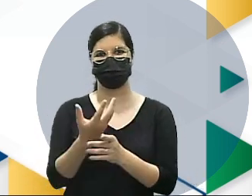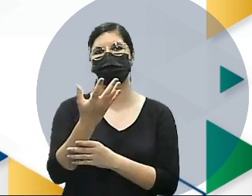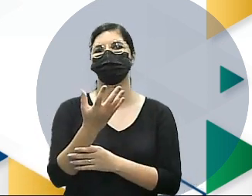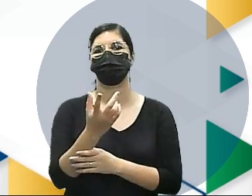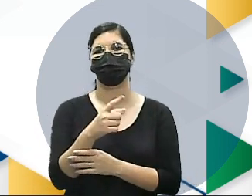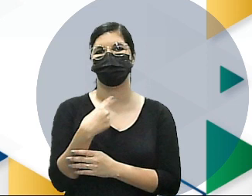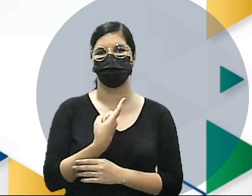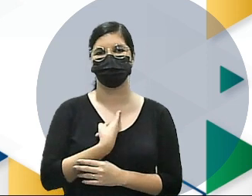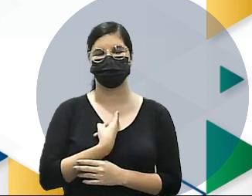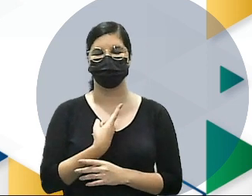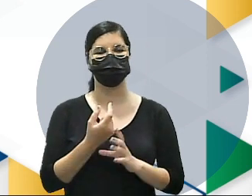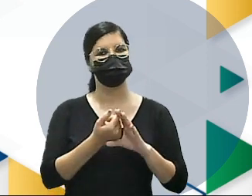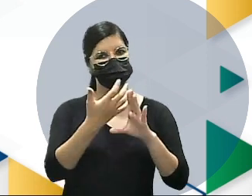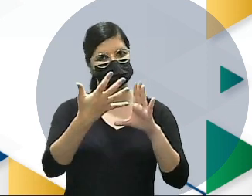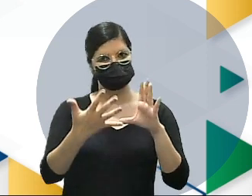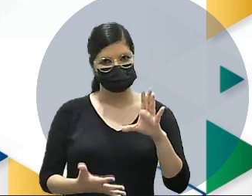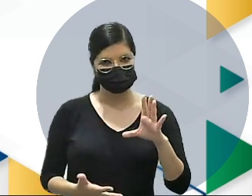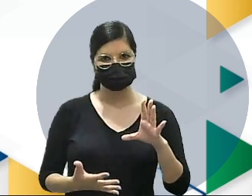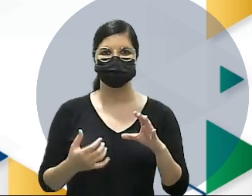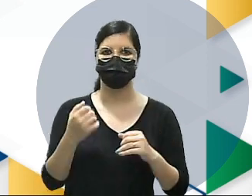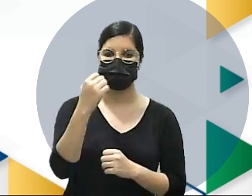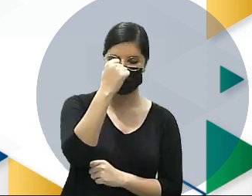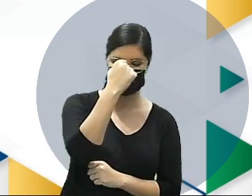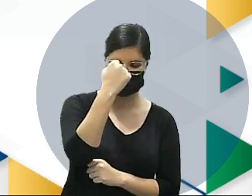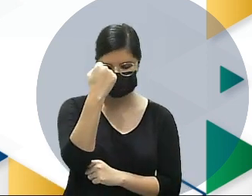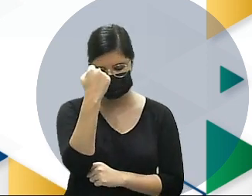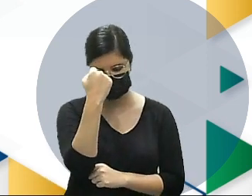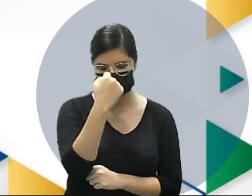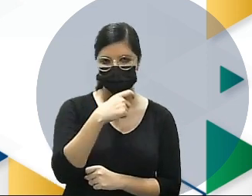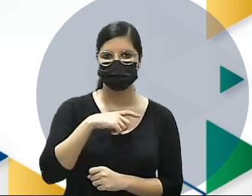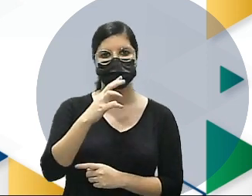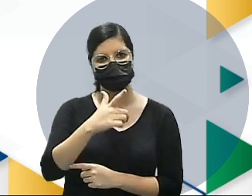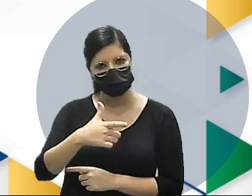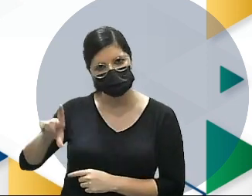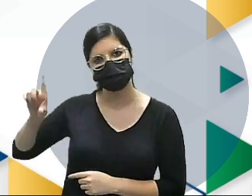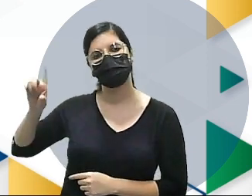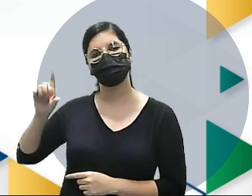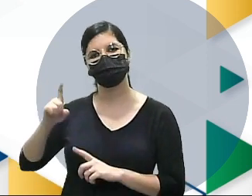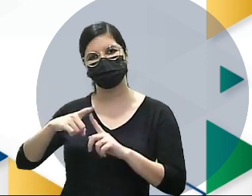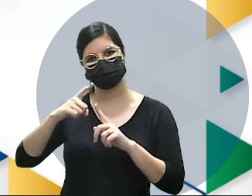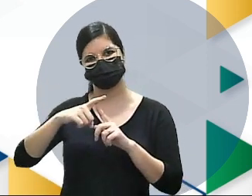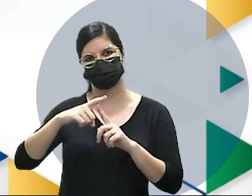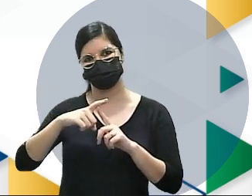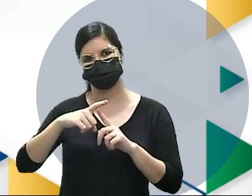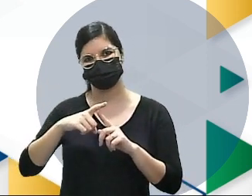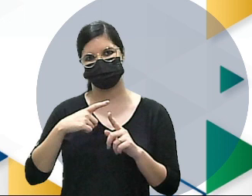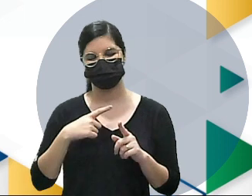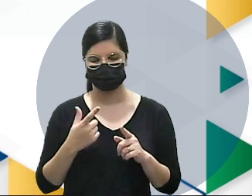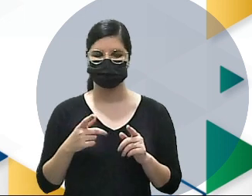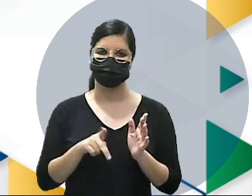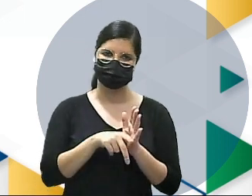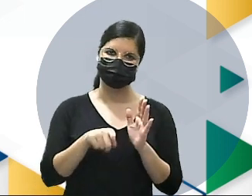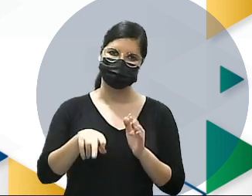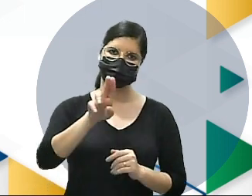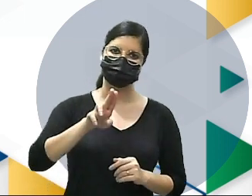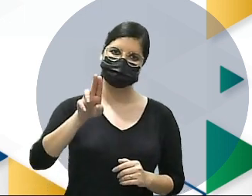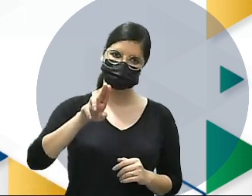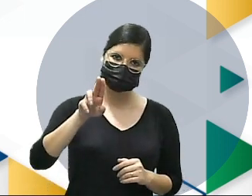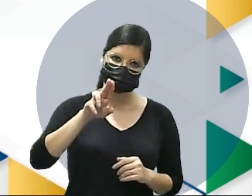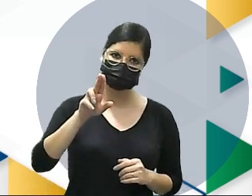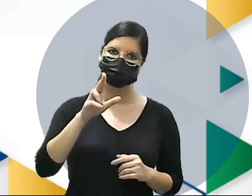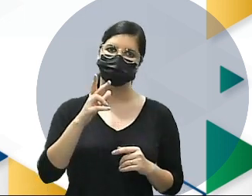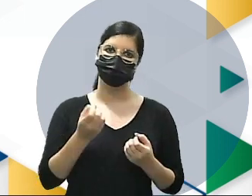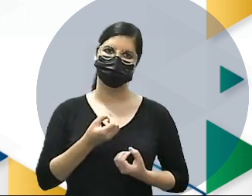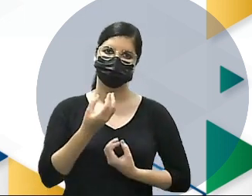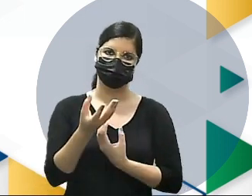né mas com certeza tem características do brega tem características de outras outros tipos de música mas está ali sendo utilizado